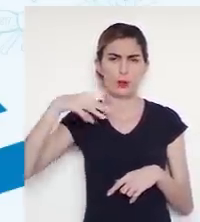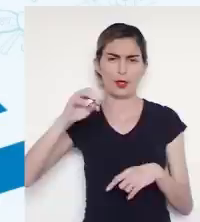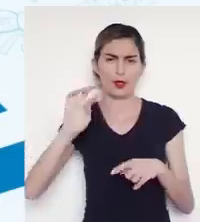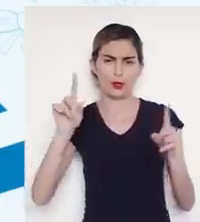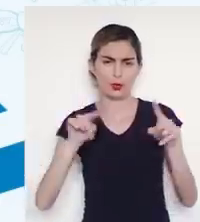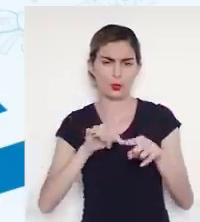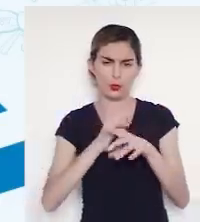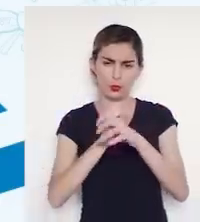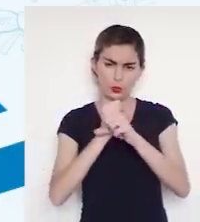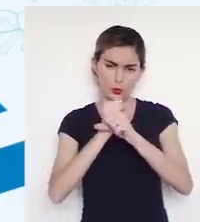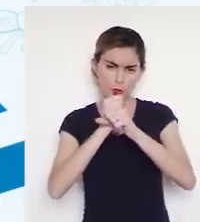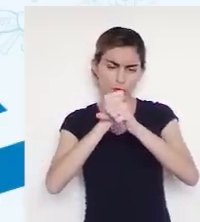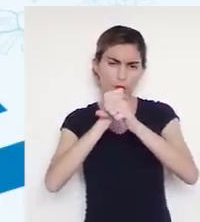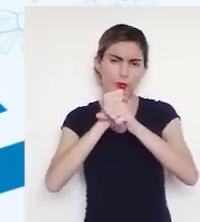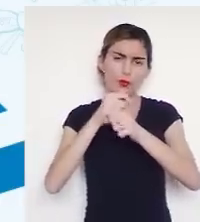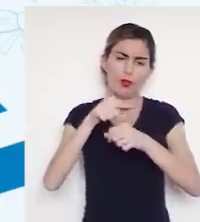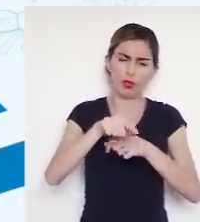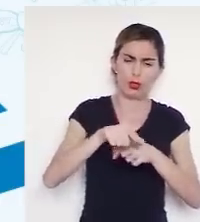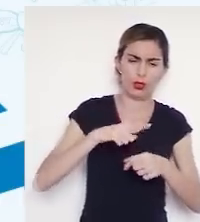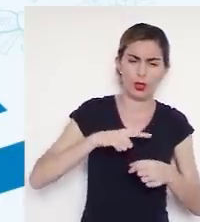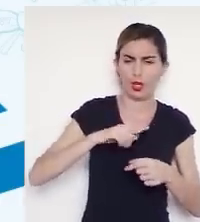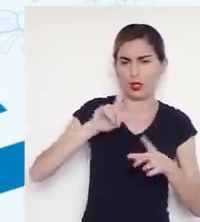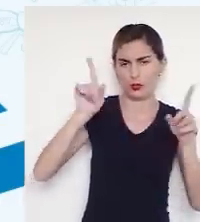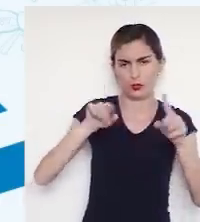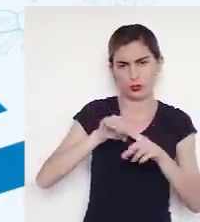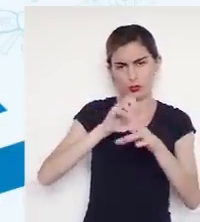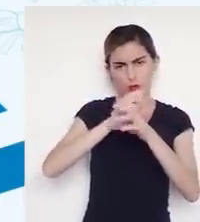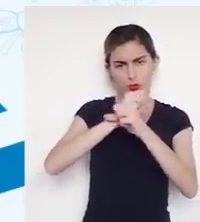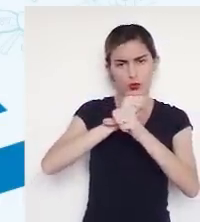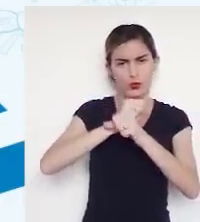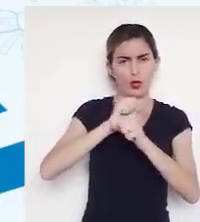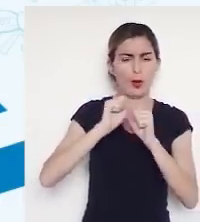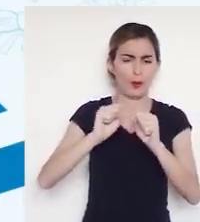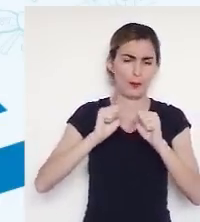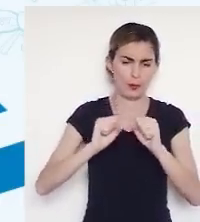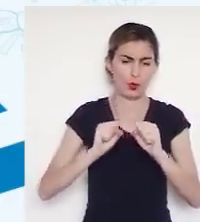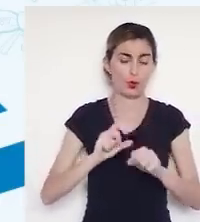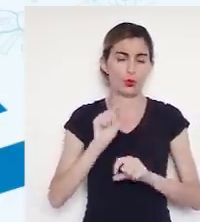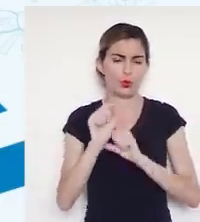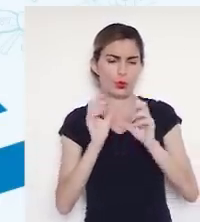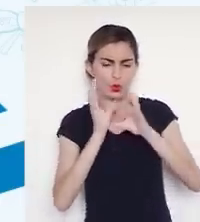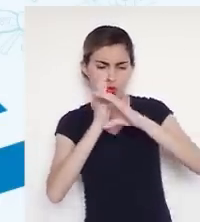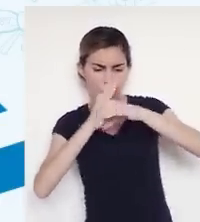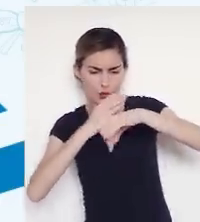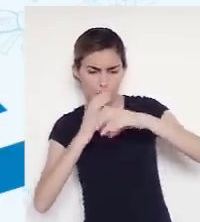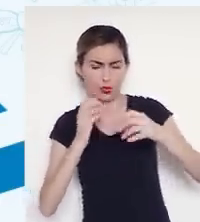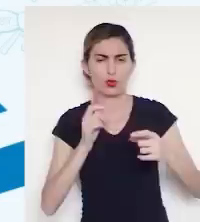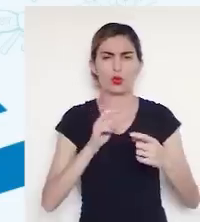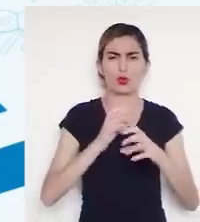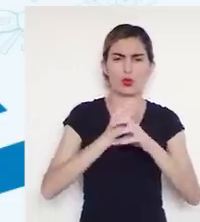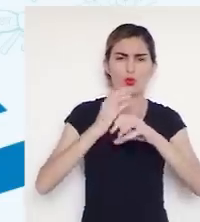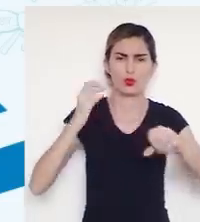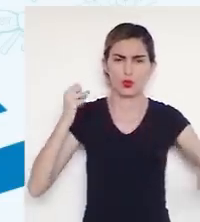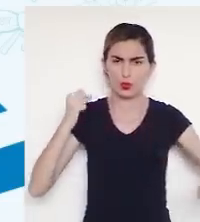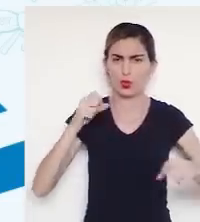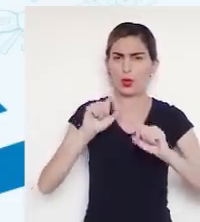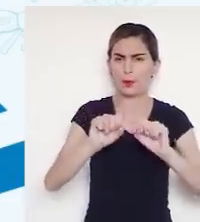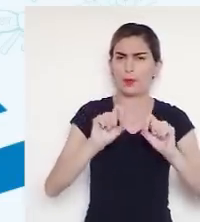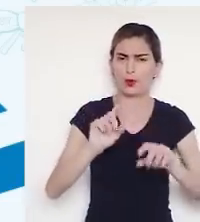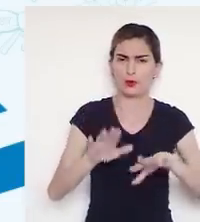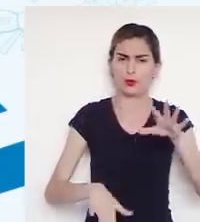geométrico, então, pelo viés da geometria, nós podemos, então, conseguir a localização